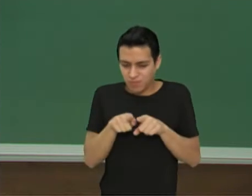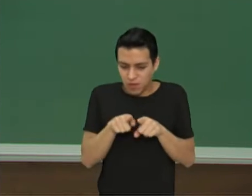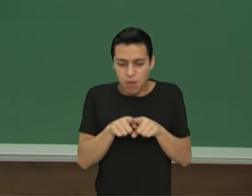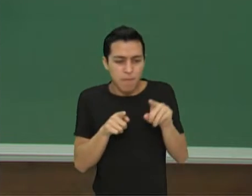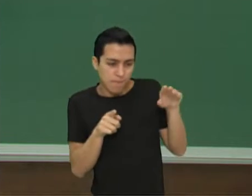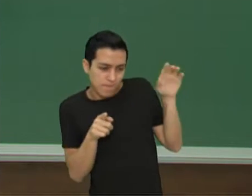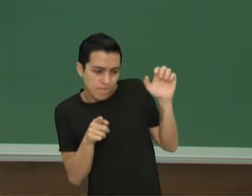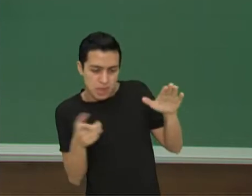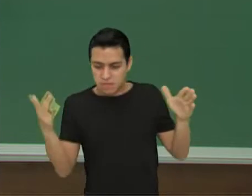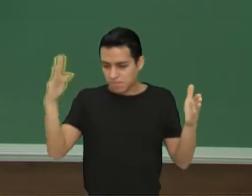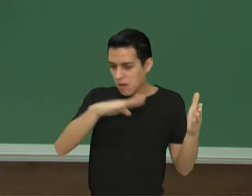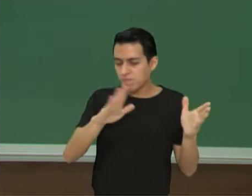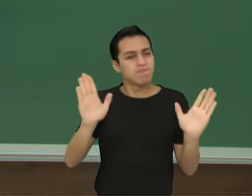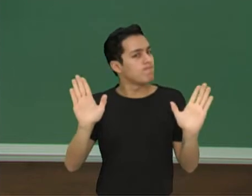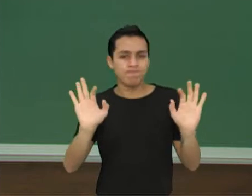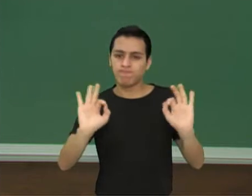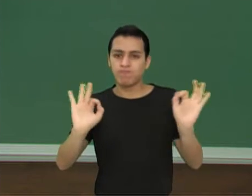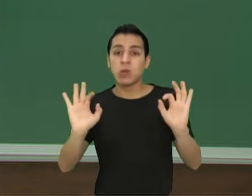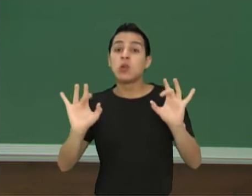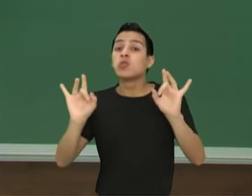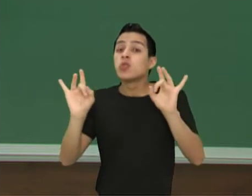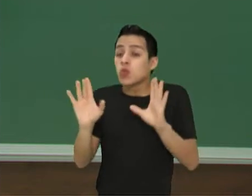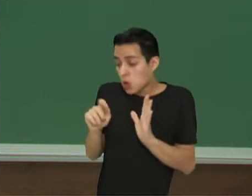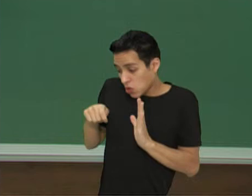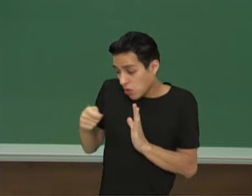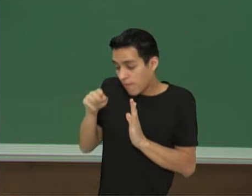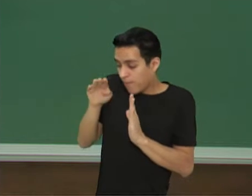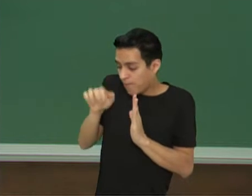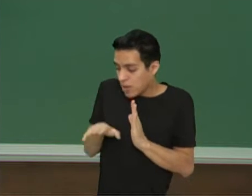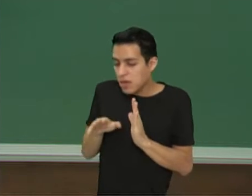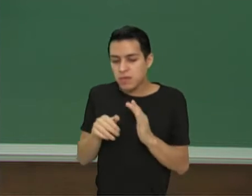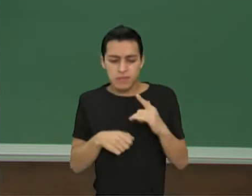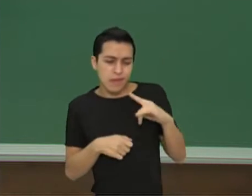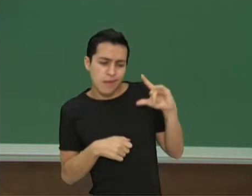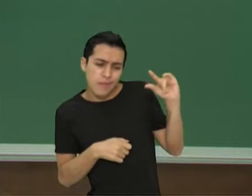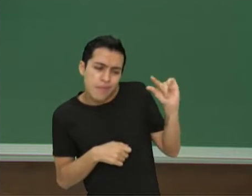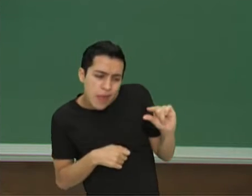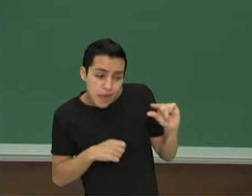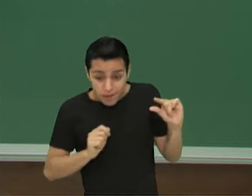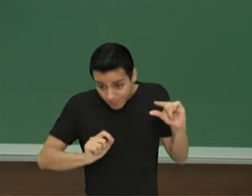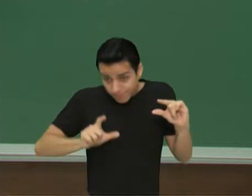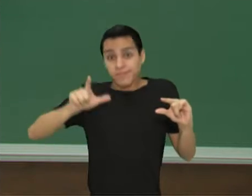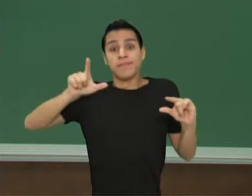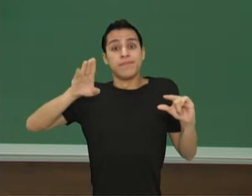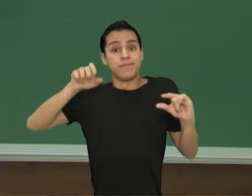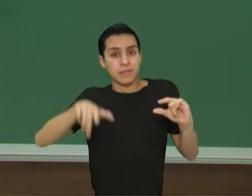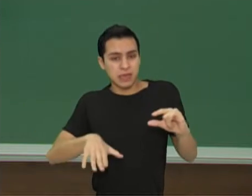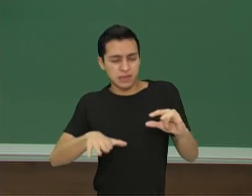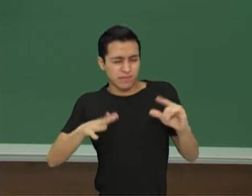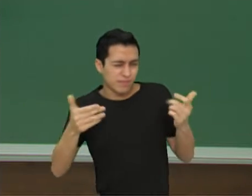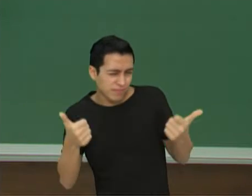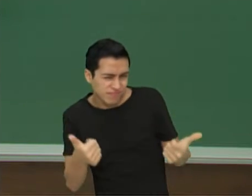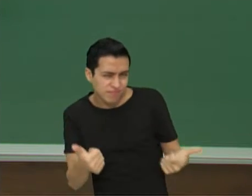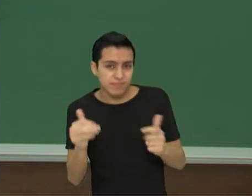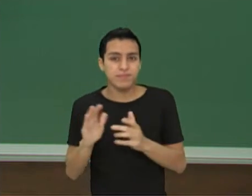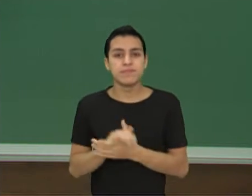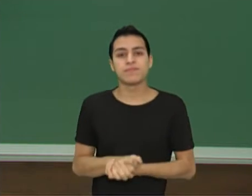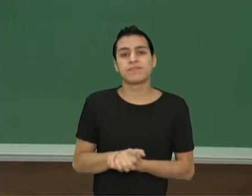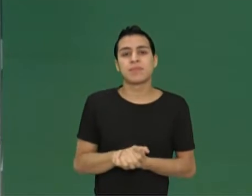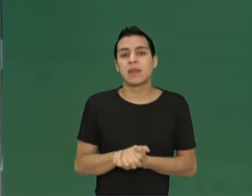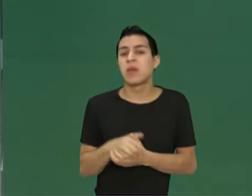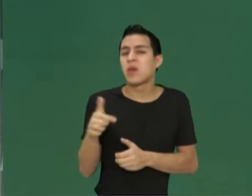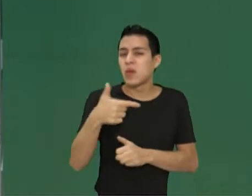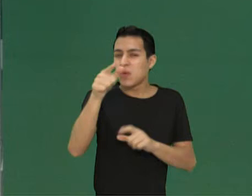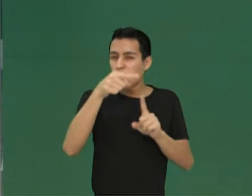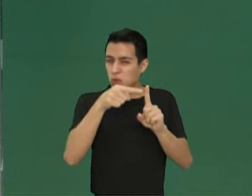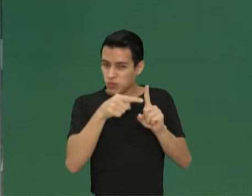quantidade de mal, apenas a quantidade de bem. E existe um bem em menor grau e um bem em maior grau, perfeito? E um outro tipo